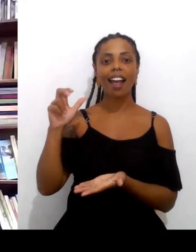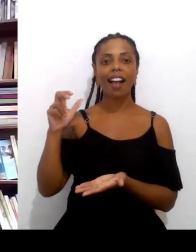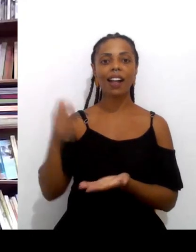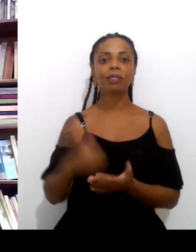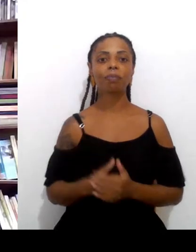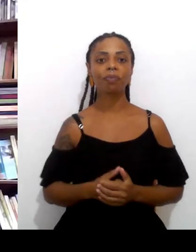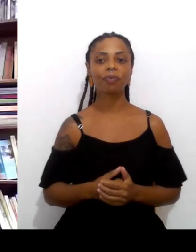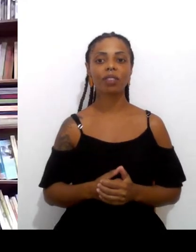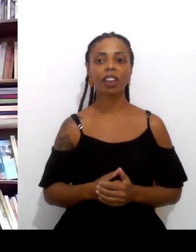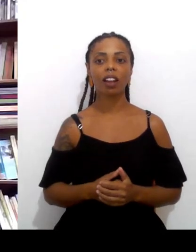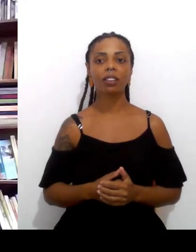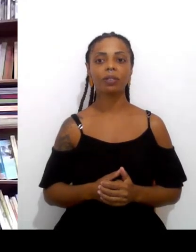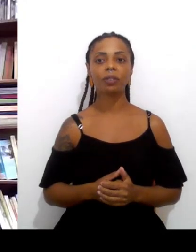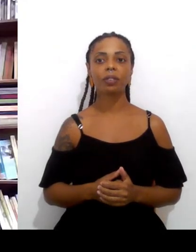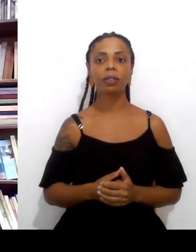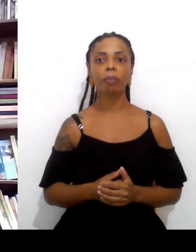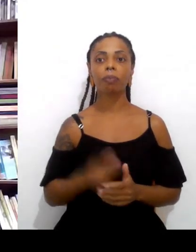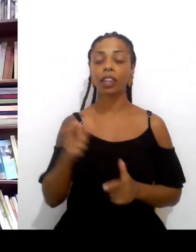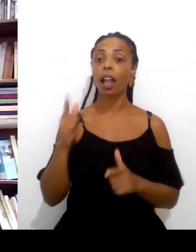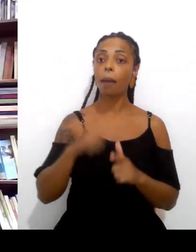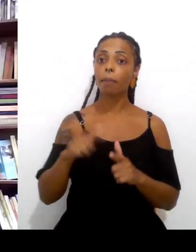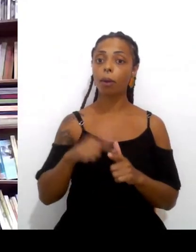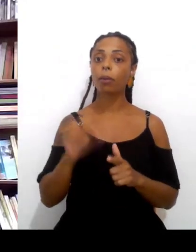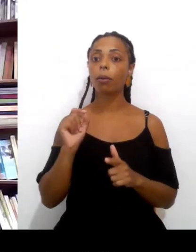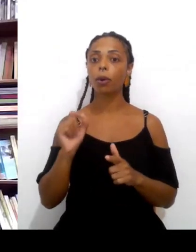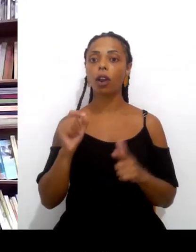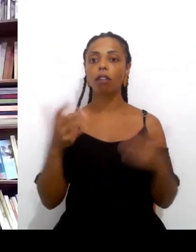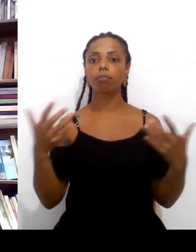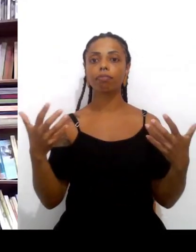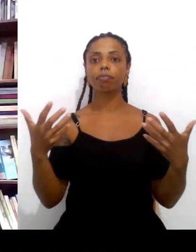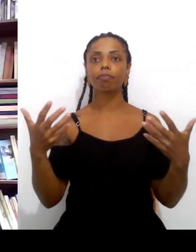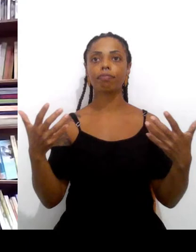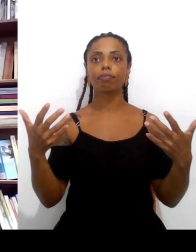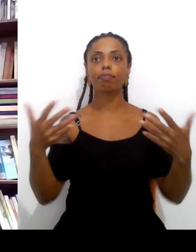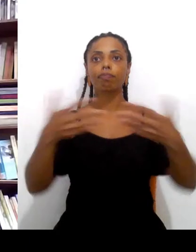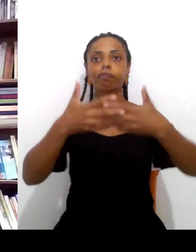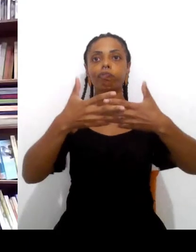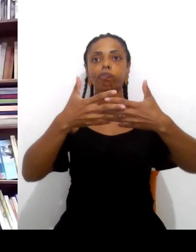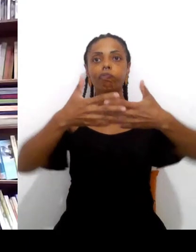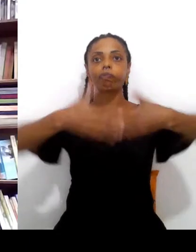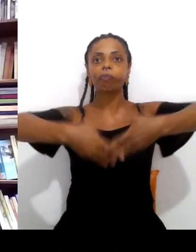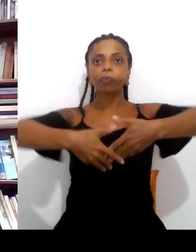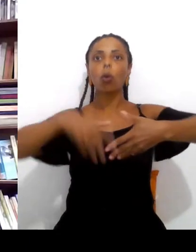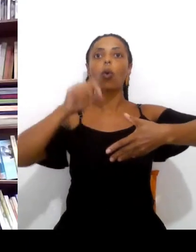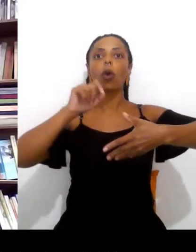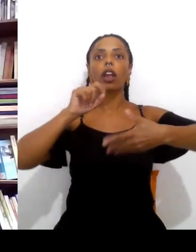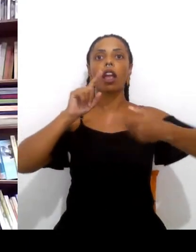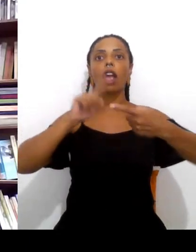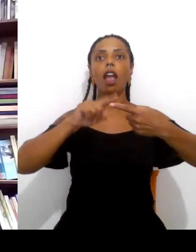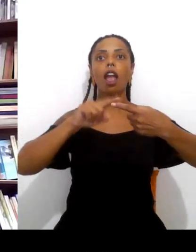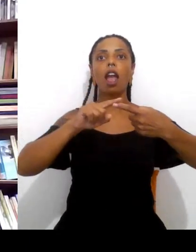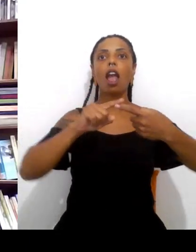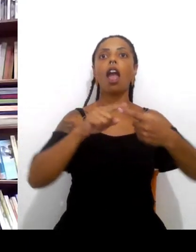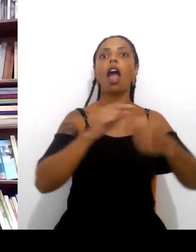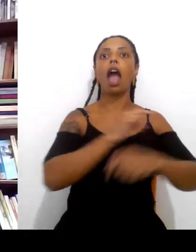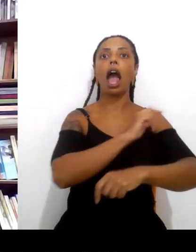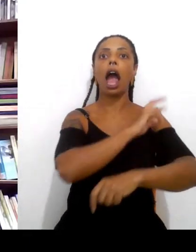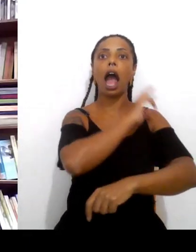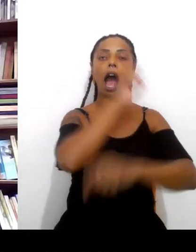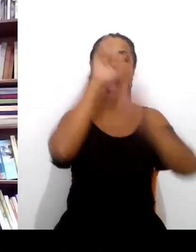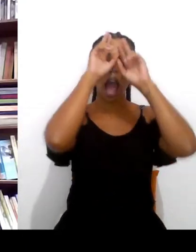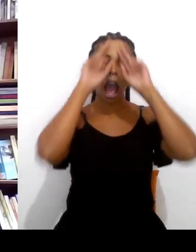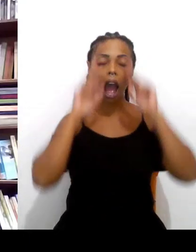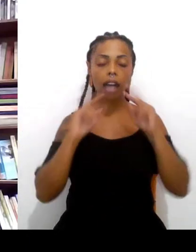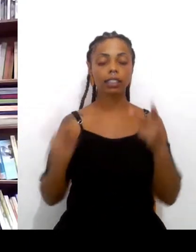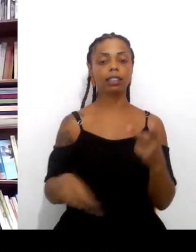é esse problema interseccional quando nós falamos de raça classe e o que que isso implica para as